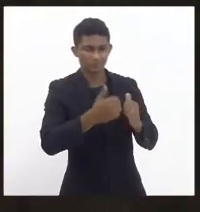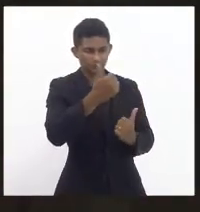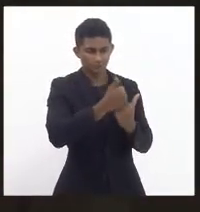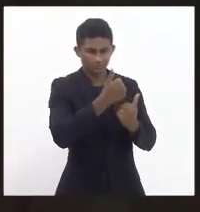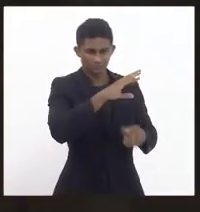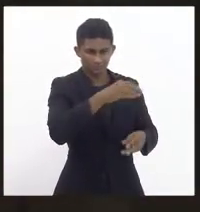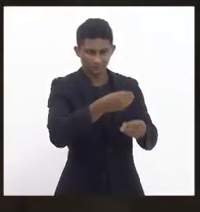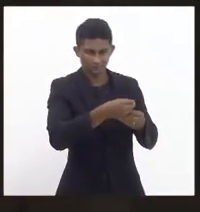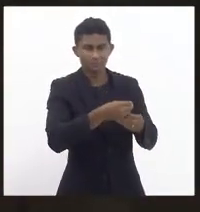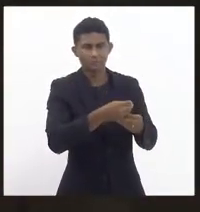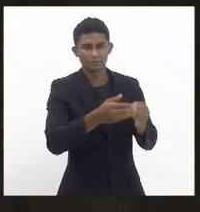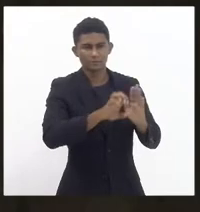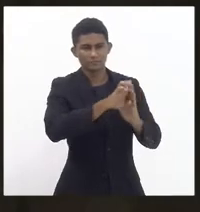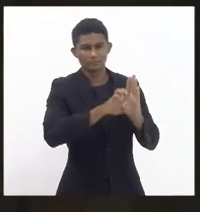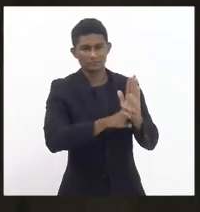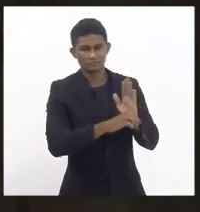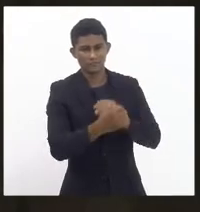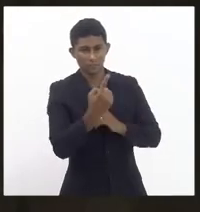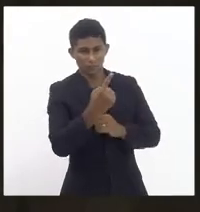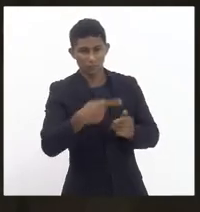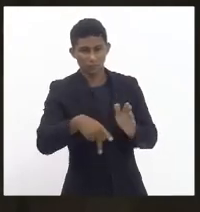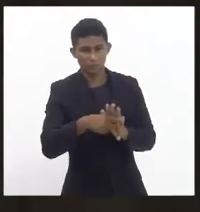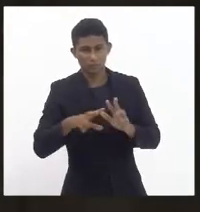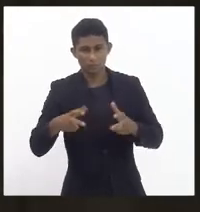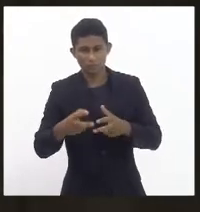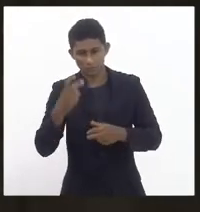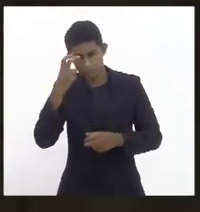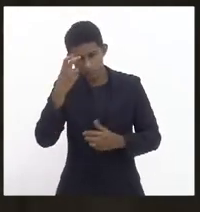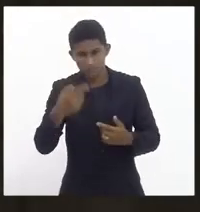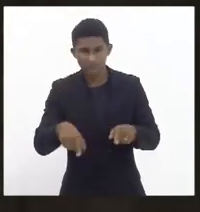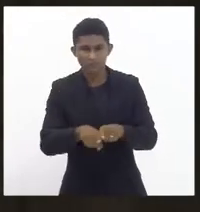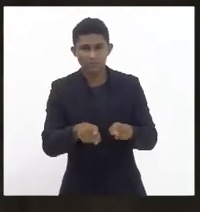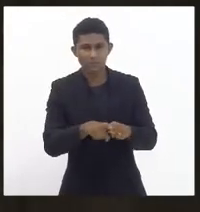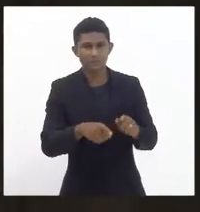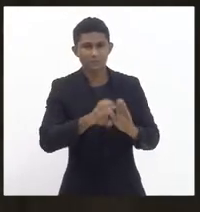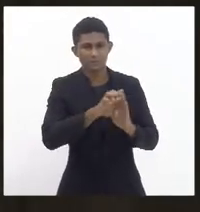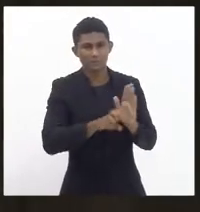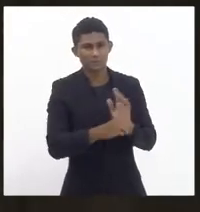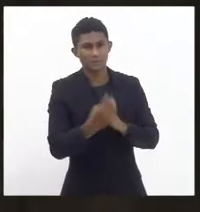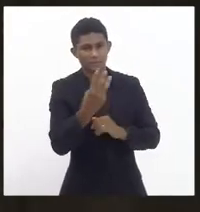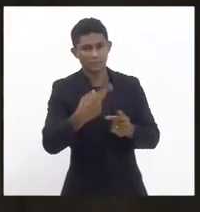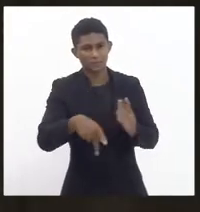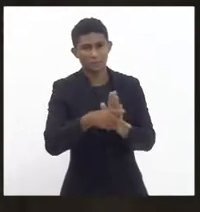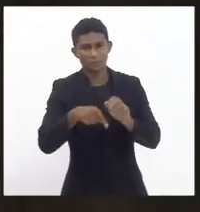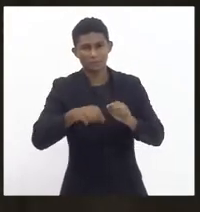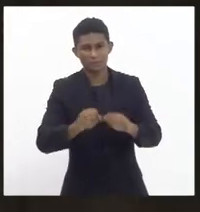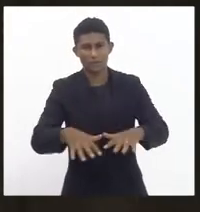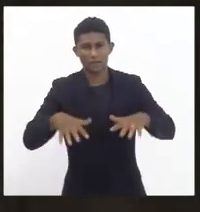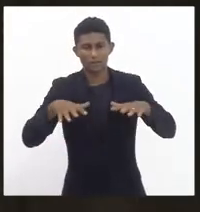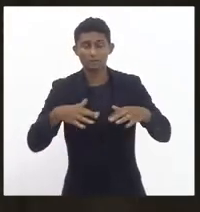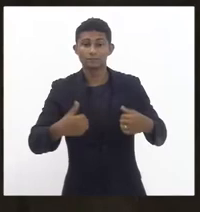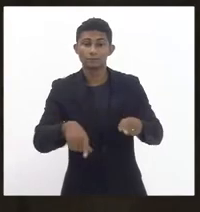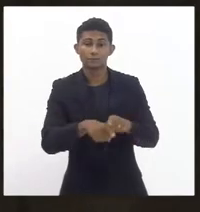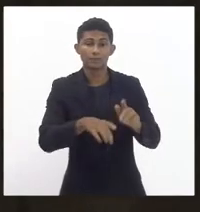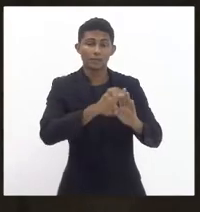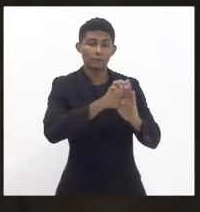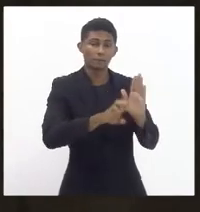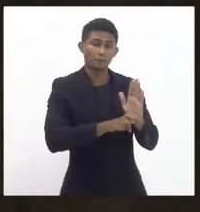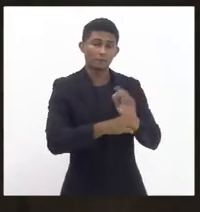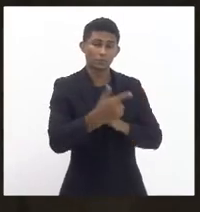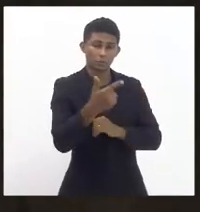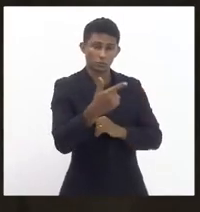as emendas um da comissão de cultura e três de plenário favorável à emenda